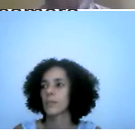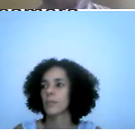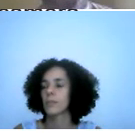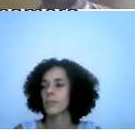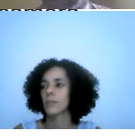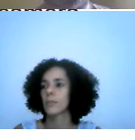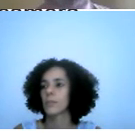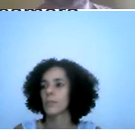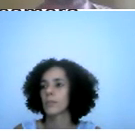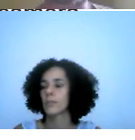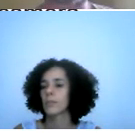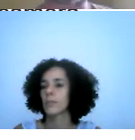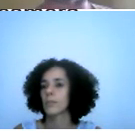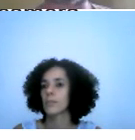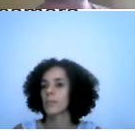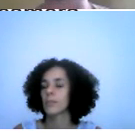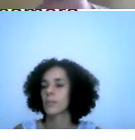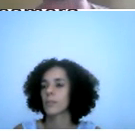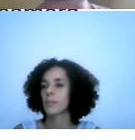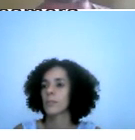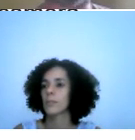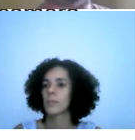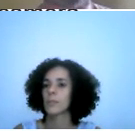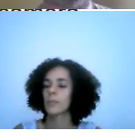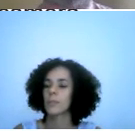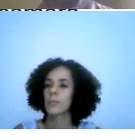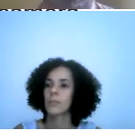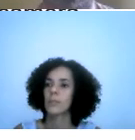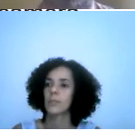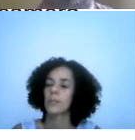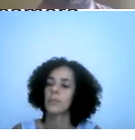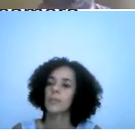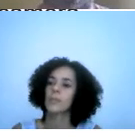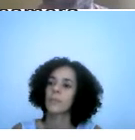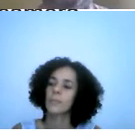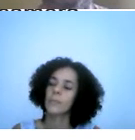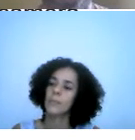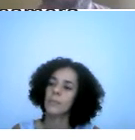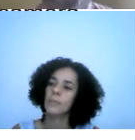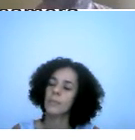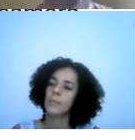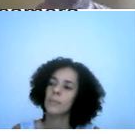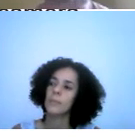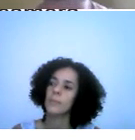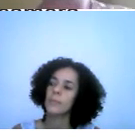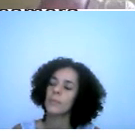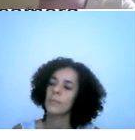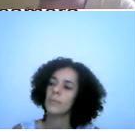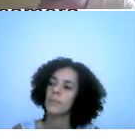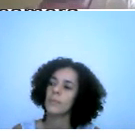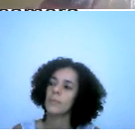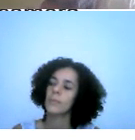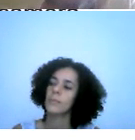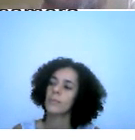desse conjunto aí de causas, a gente pode destacar as espécies exóticas invasoras que vão causar